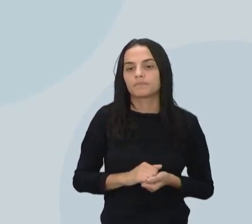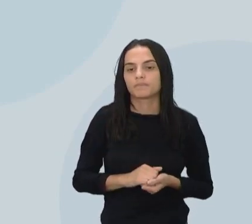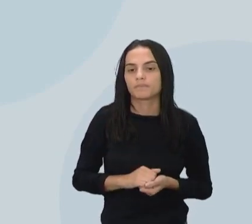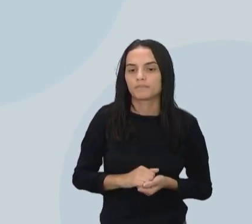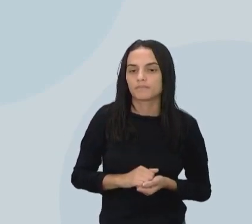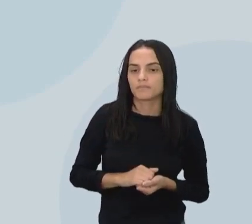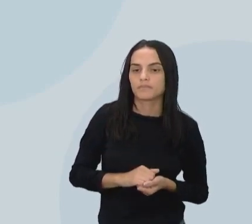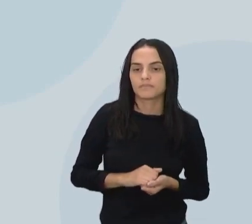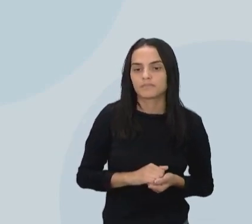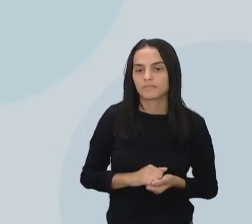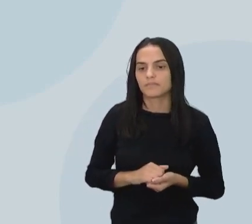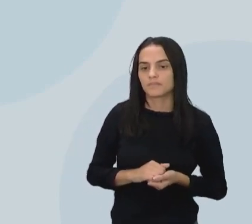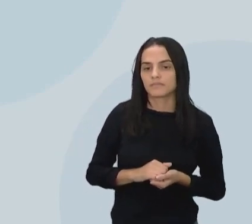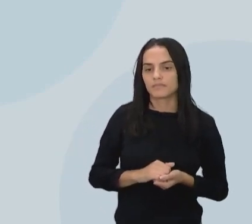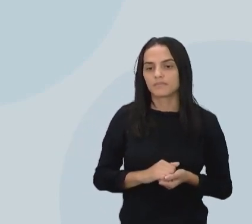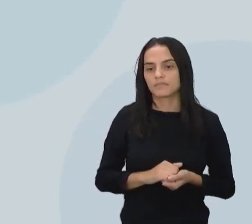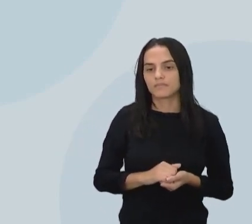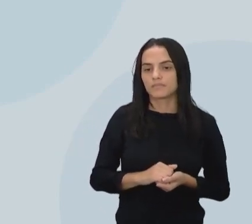que